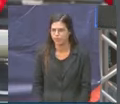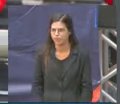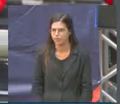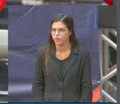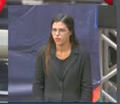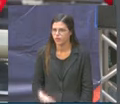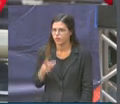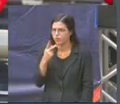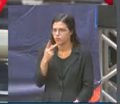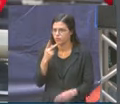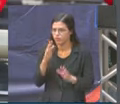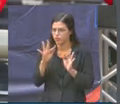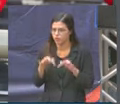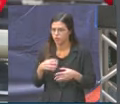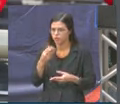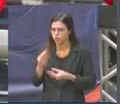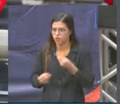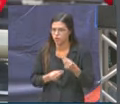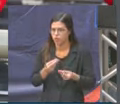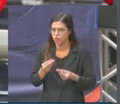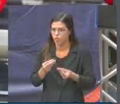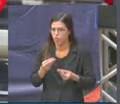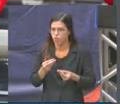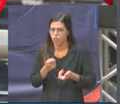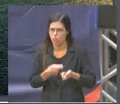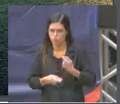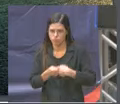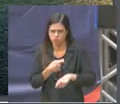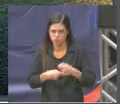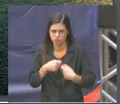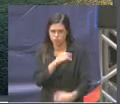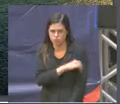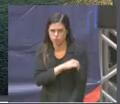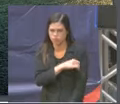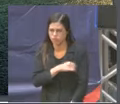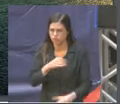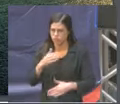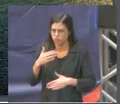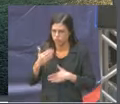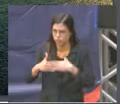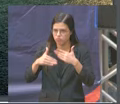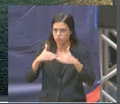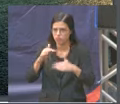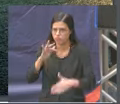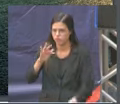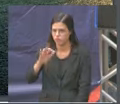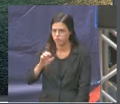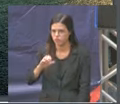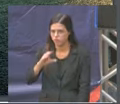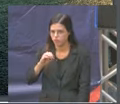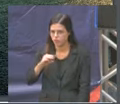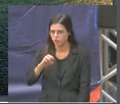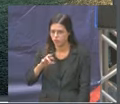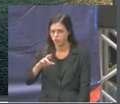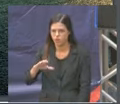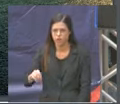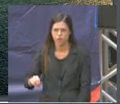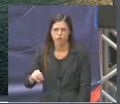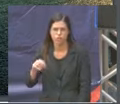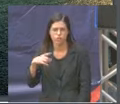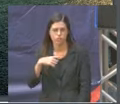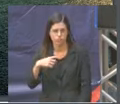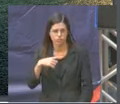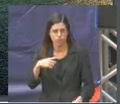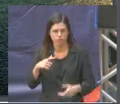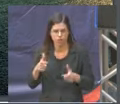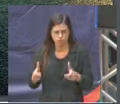para fechado, como o comércio fluminense vem avançando na economia circular. Fecomércio, né, 98% das micro e pequenas empresas